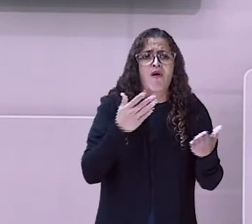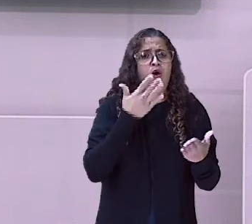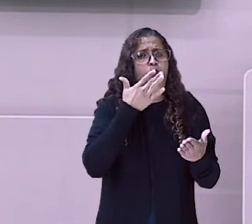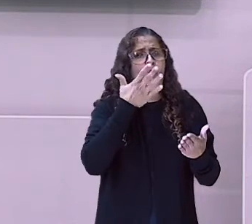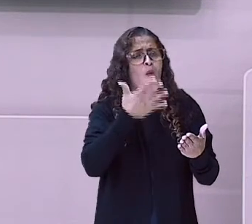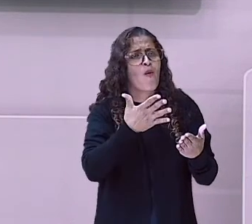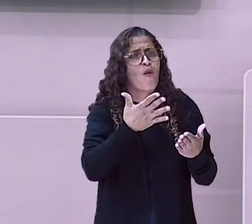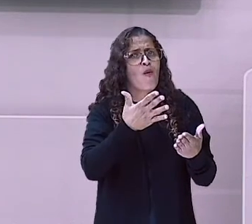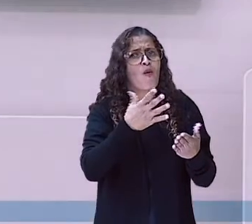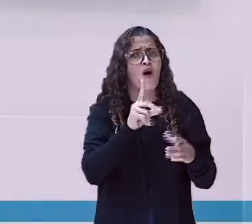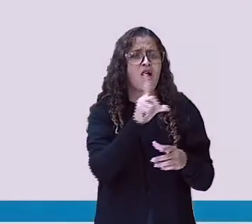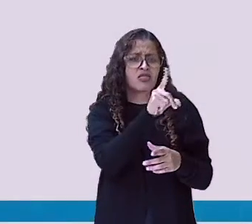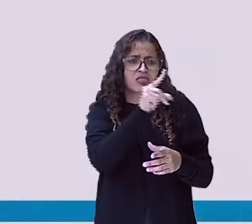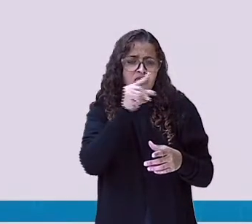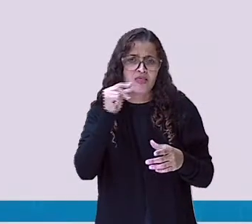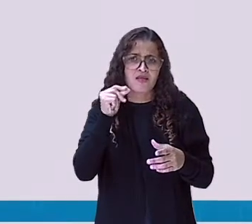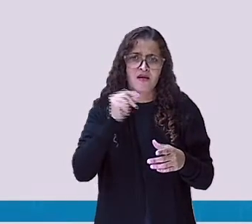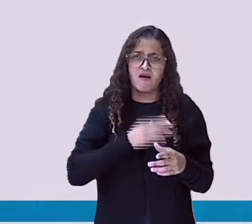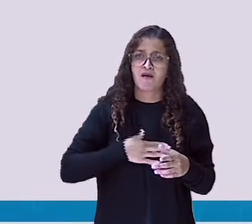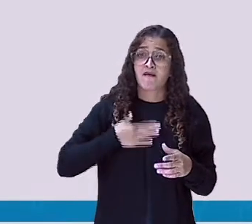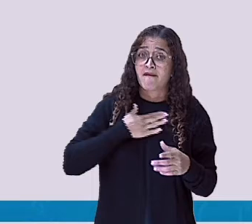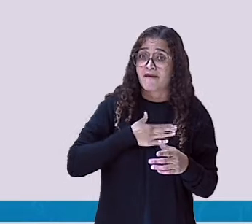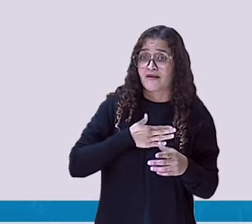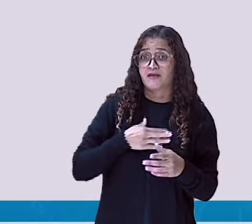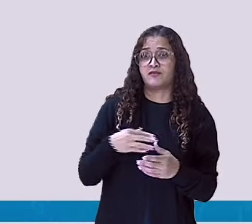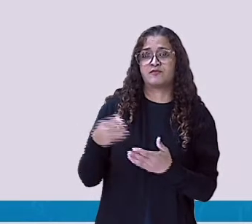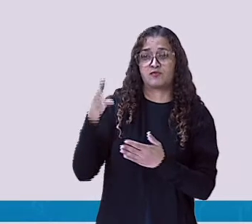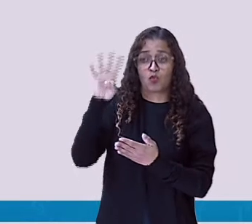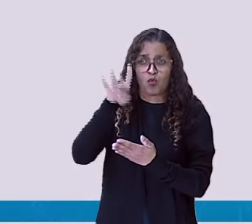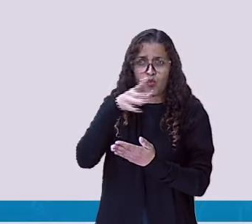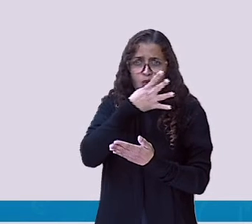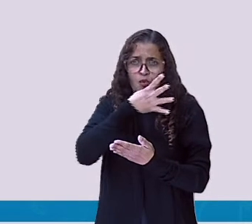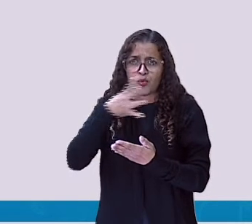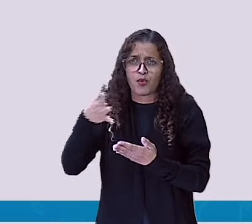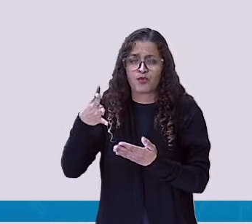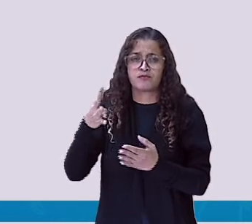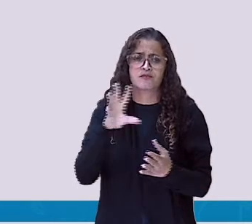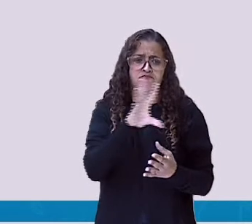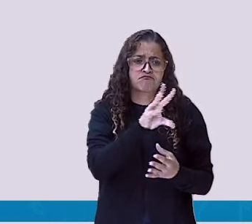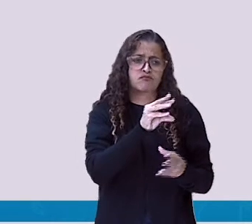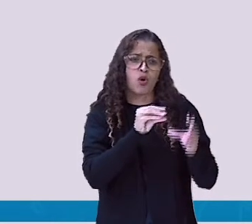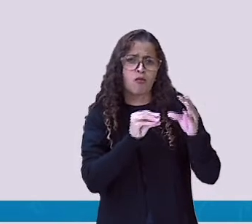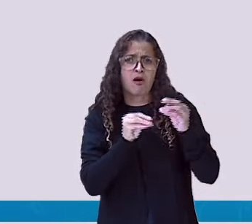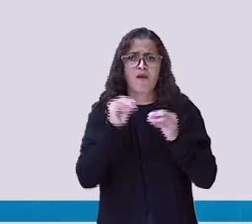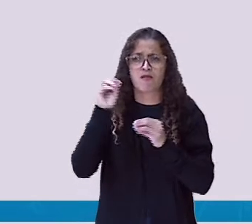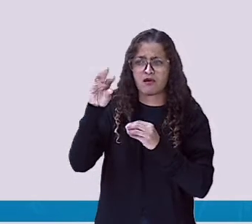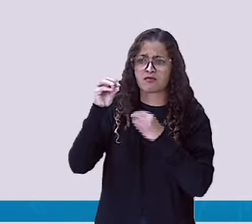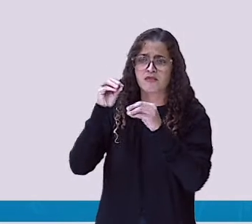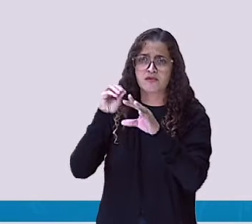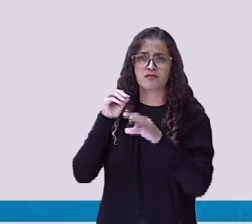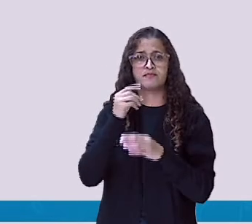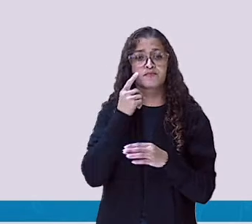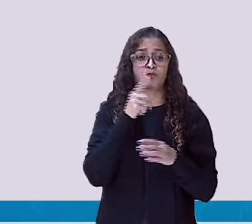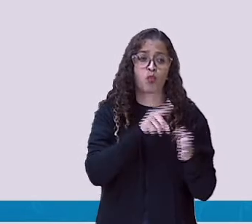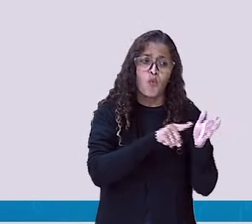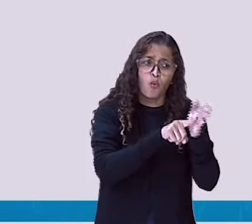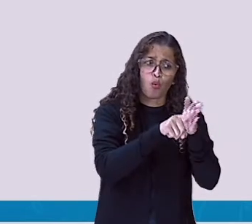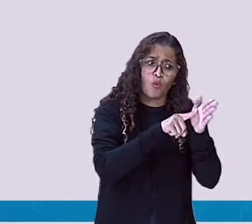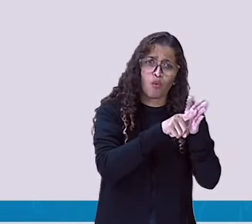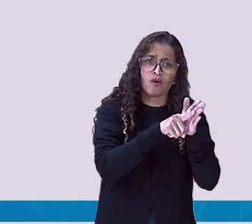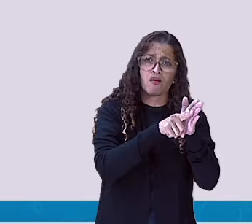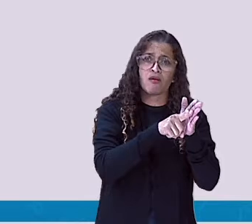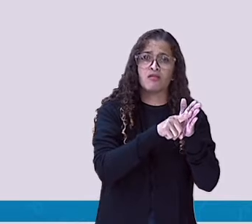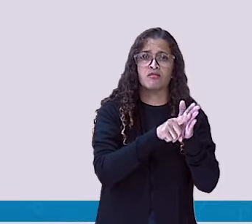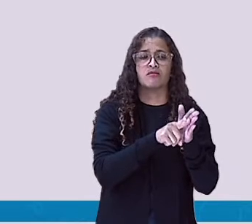Então, ela iniciou aí a construção de uma tabela coletando os dados. Primeiro, ela coletou os